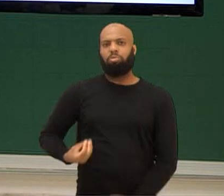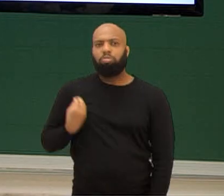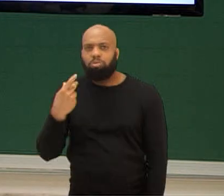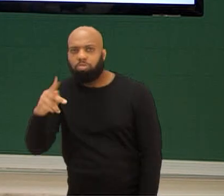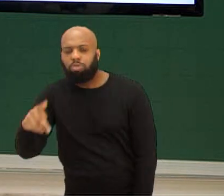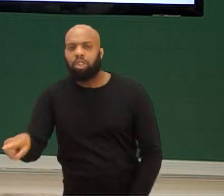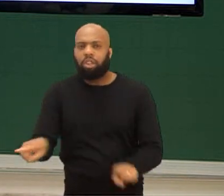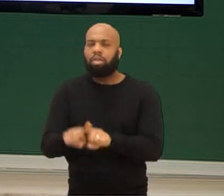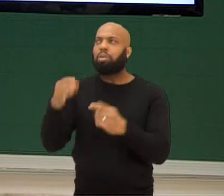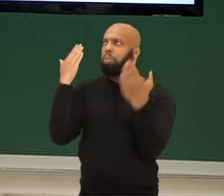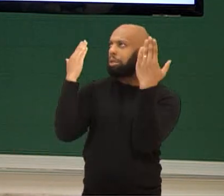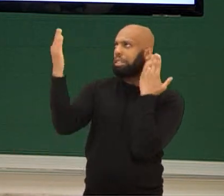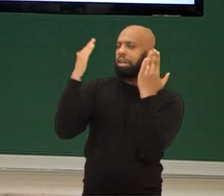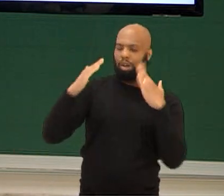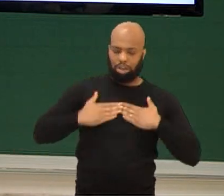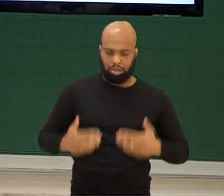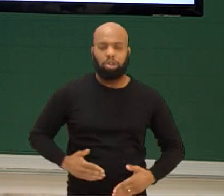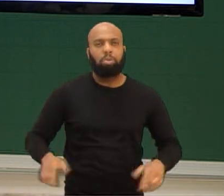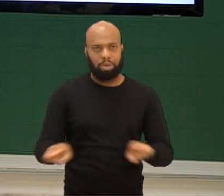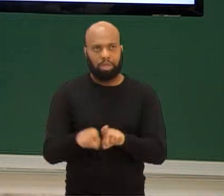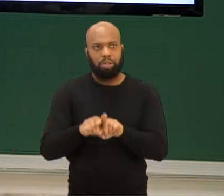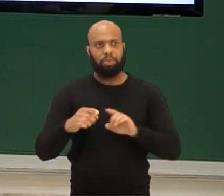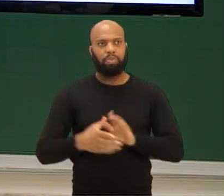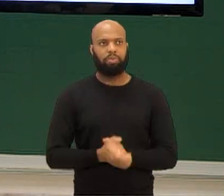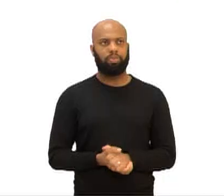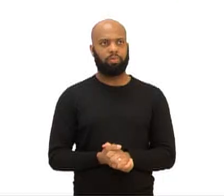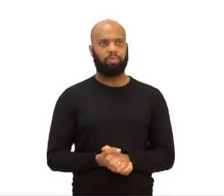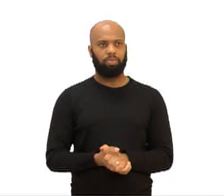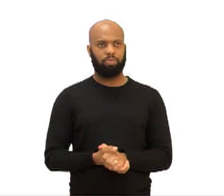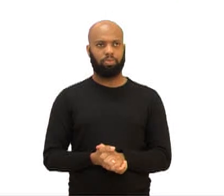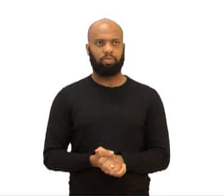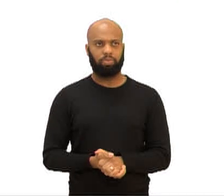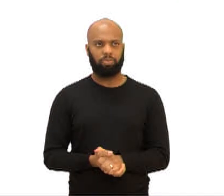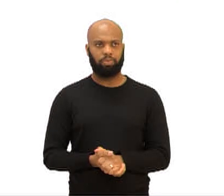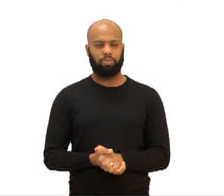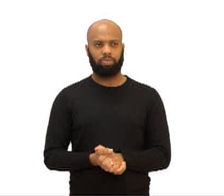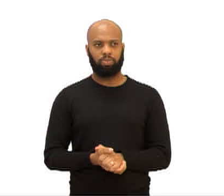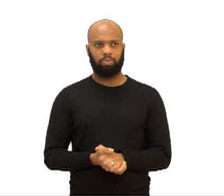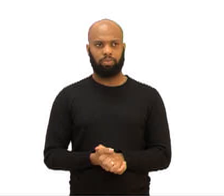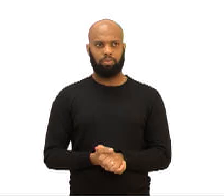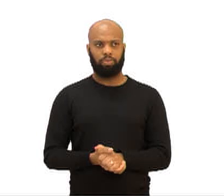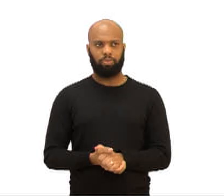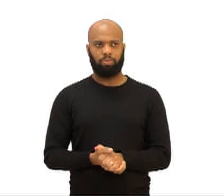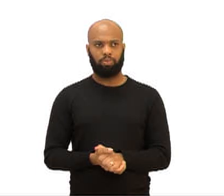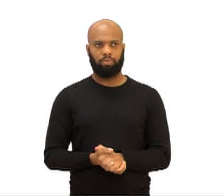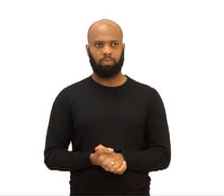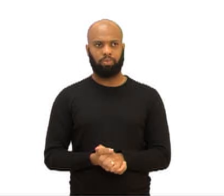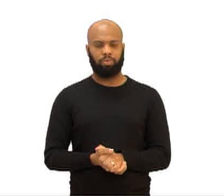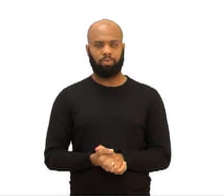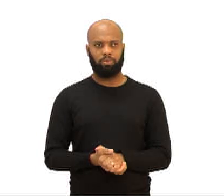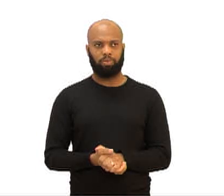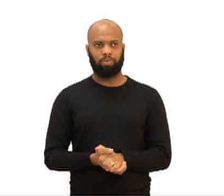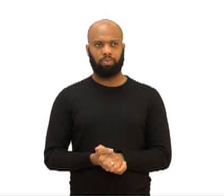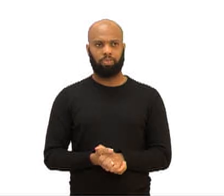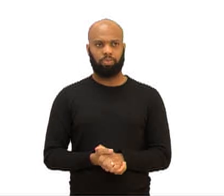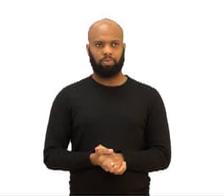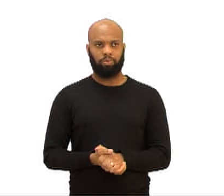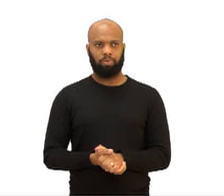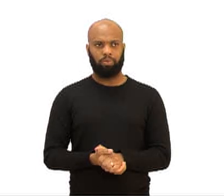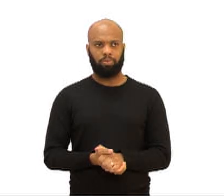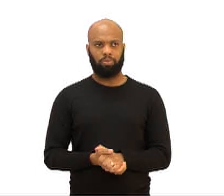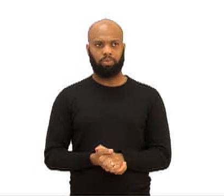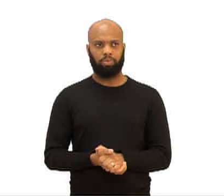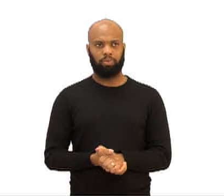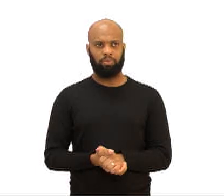dela, psicologicamente e fisicamente. Foi em 1928 quando se encontrou a Diego Rivera em